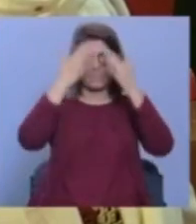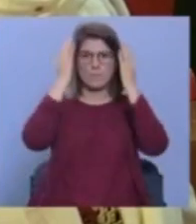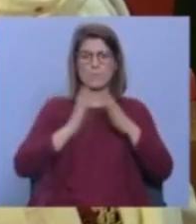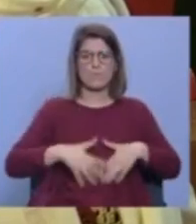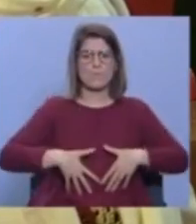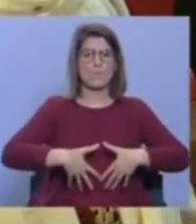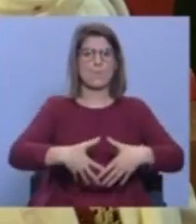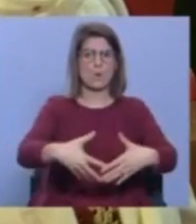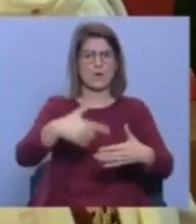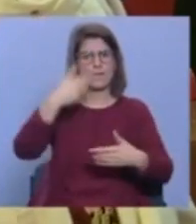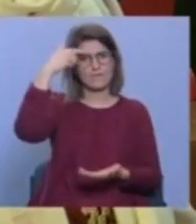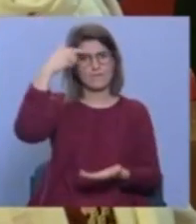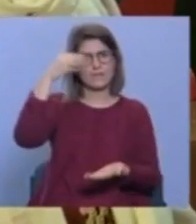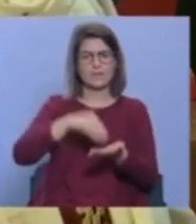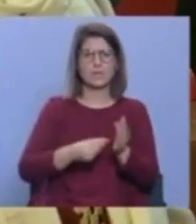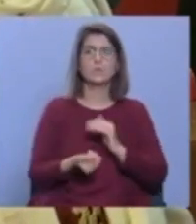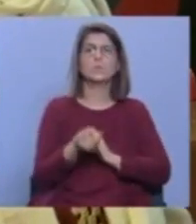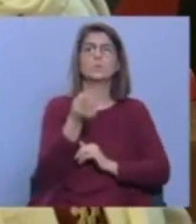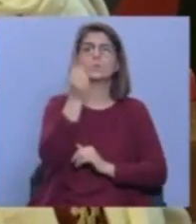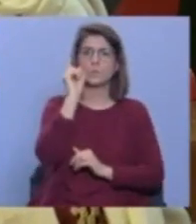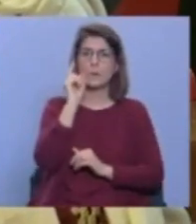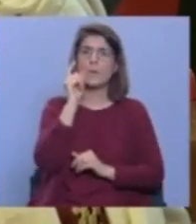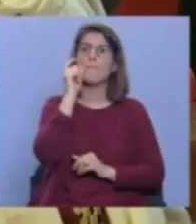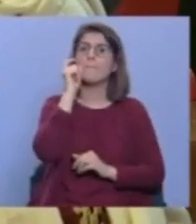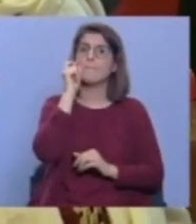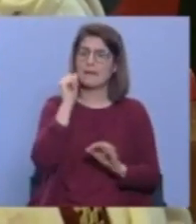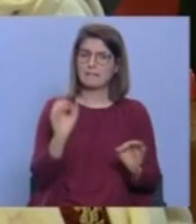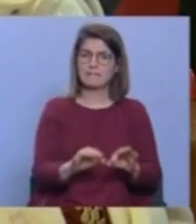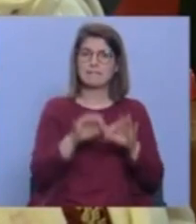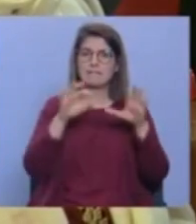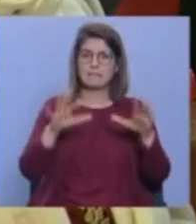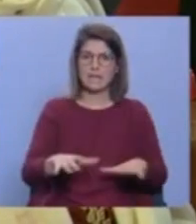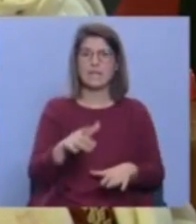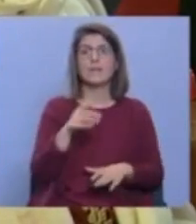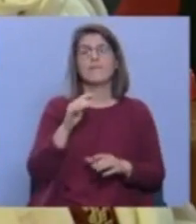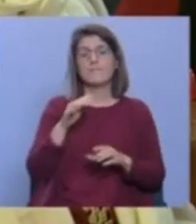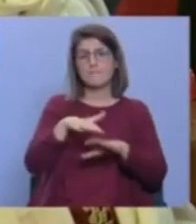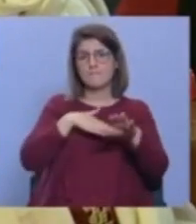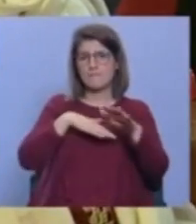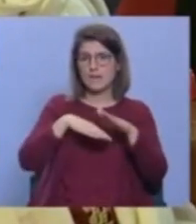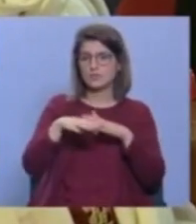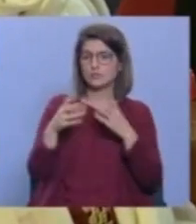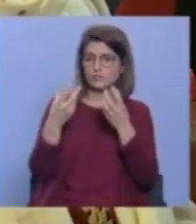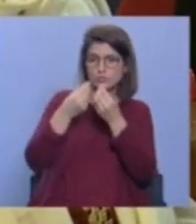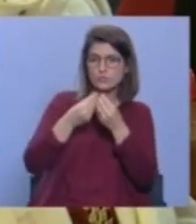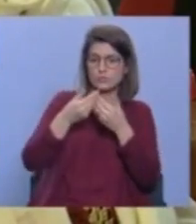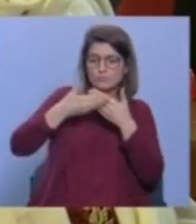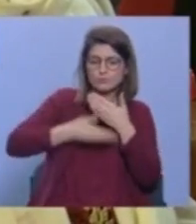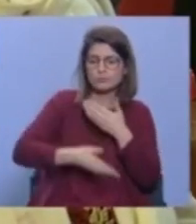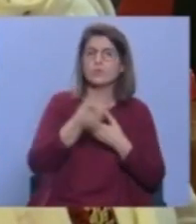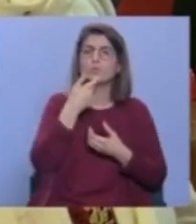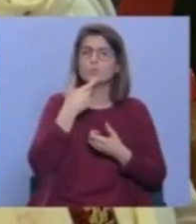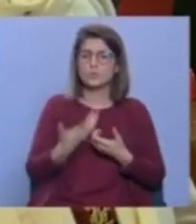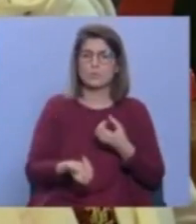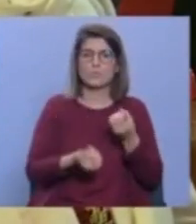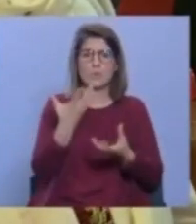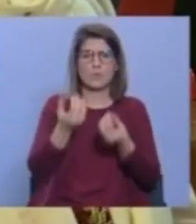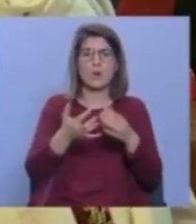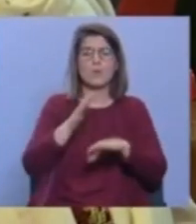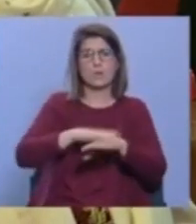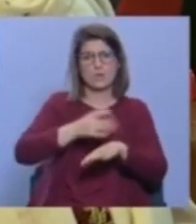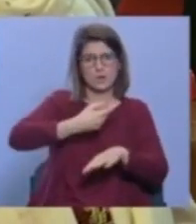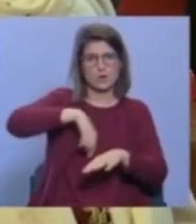Criado, consubstancial ao Pai. Por Ele todas as coisas foram feitas, e por nós homens e para a nossa